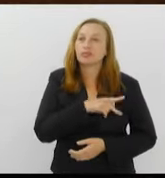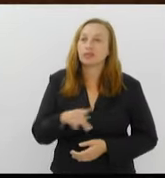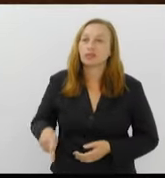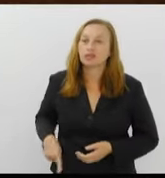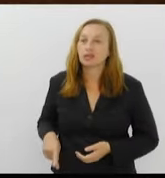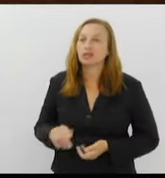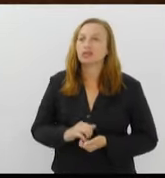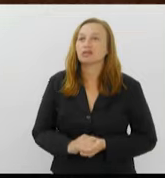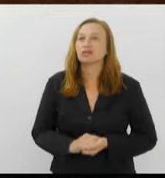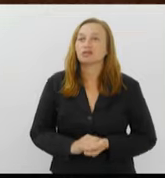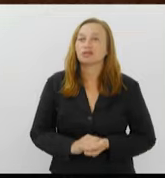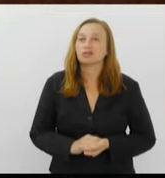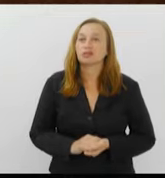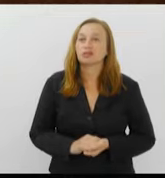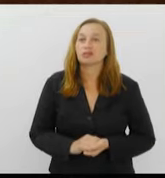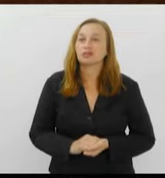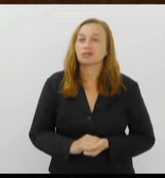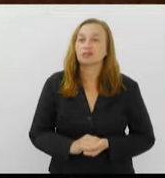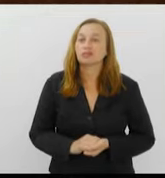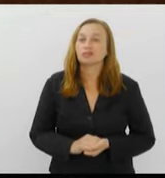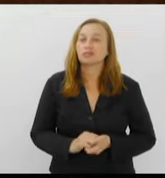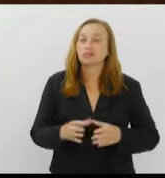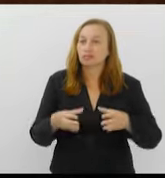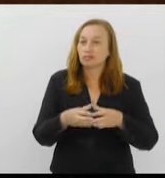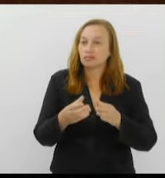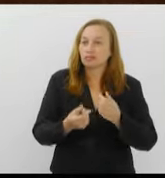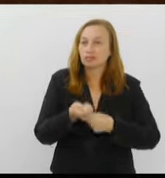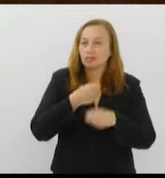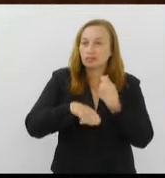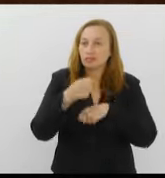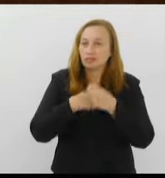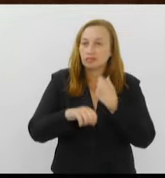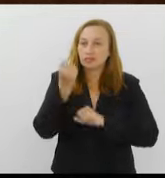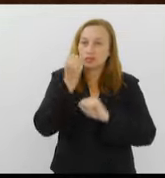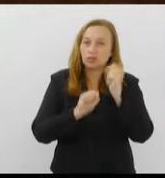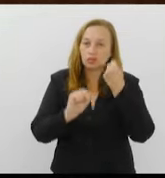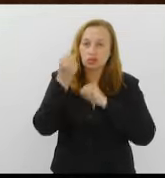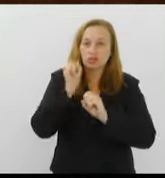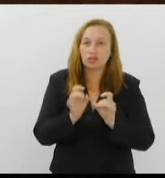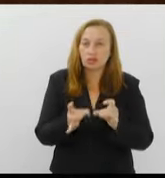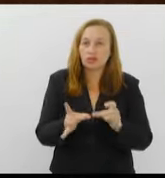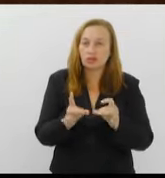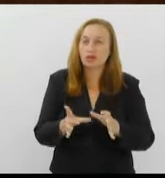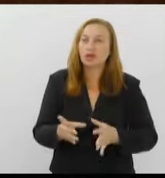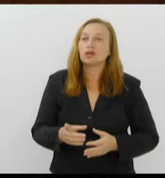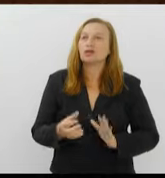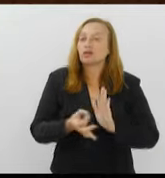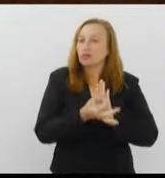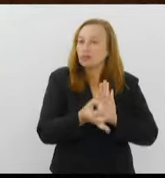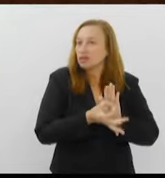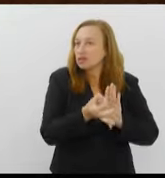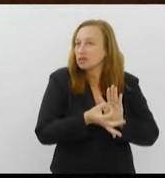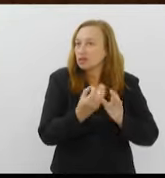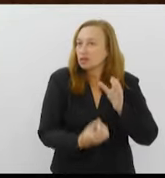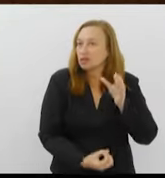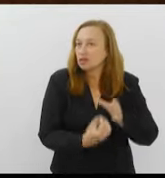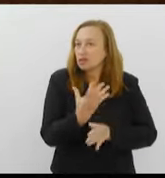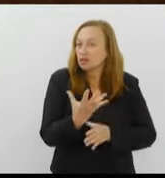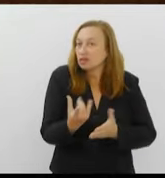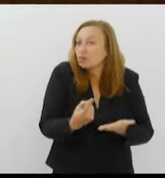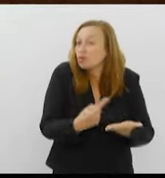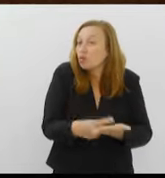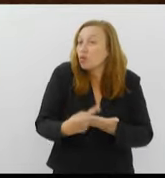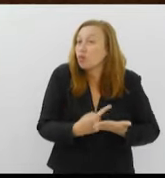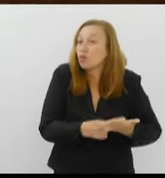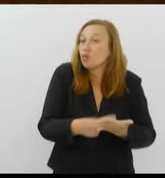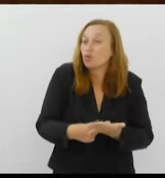Presidente, pela Comissão de Economia, Indústria e Comércio, o parecer foi construído de comum acordo